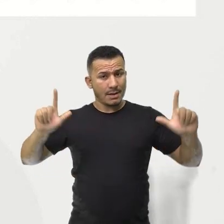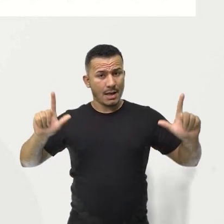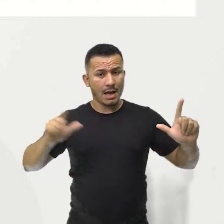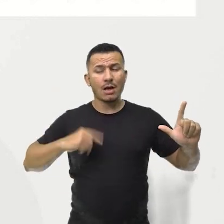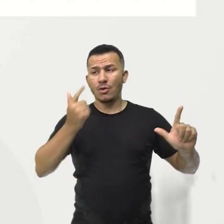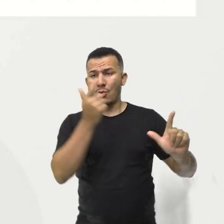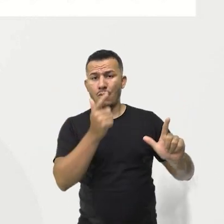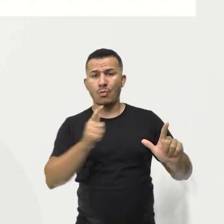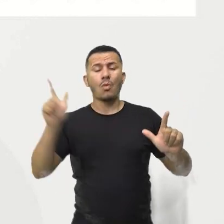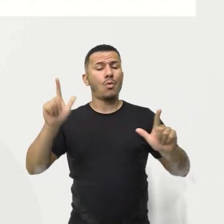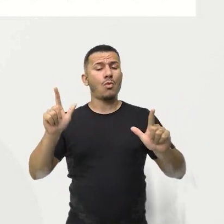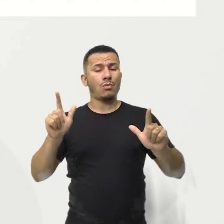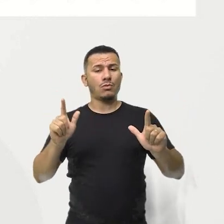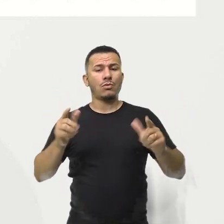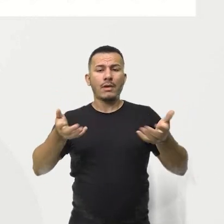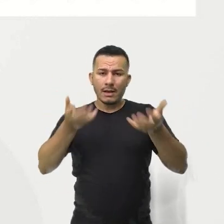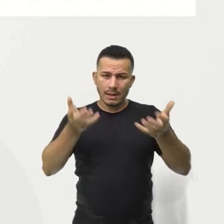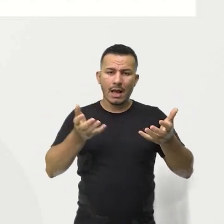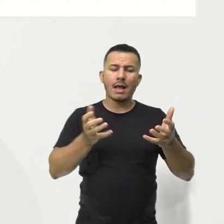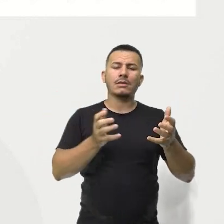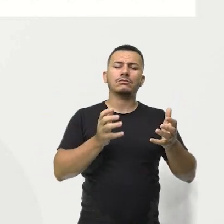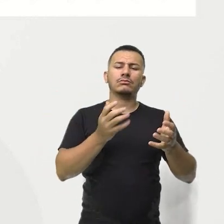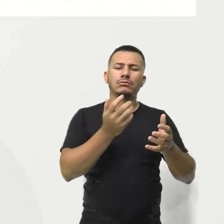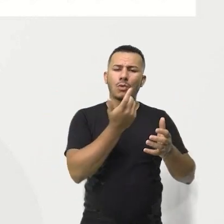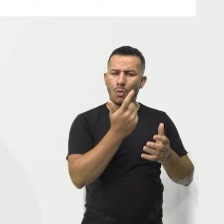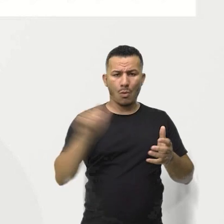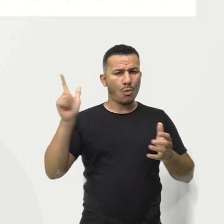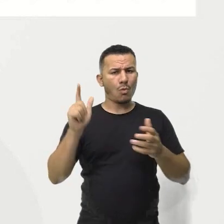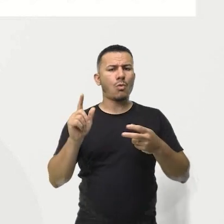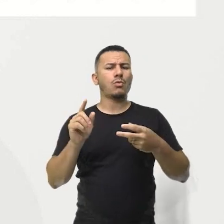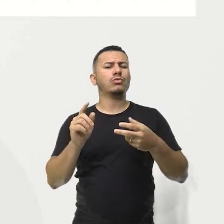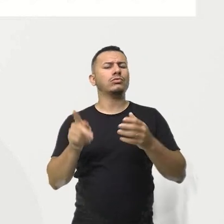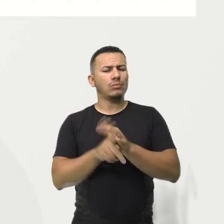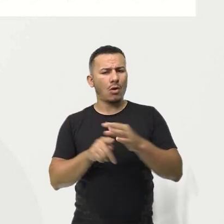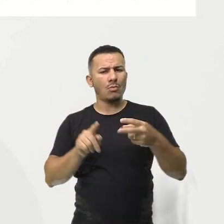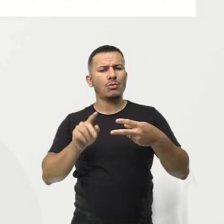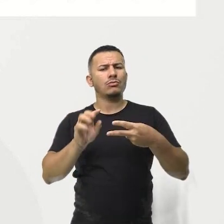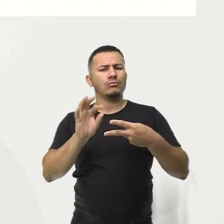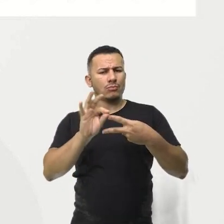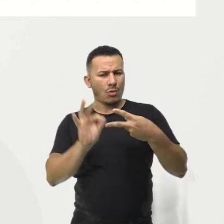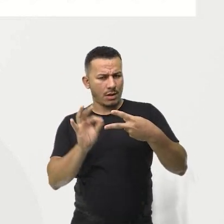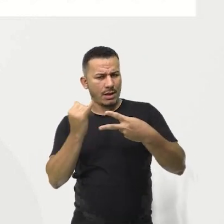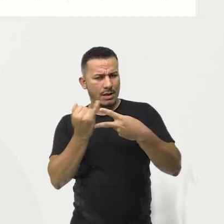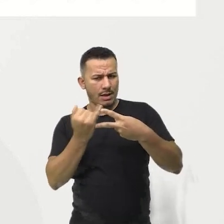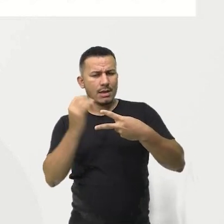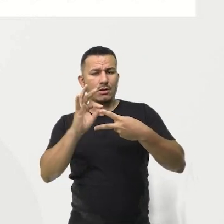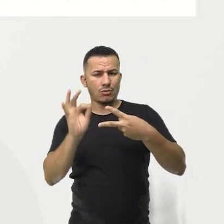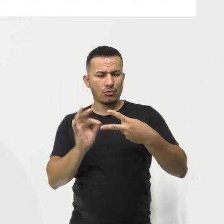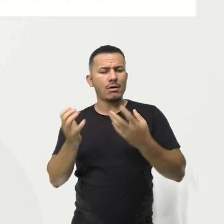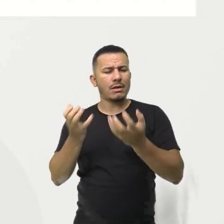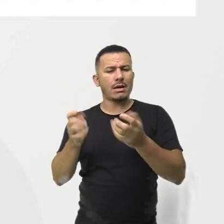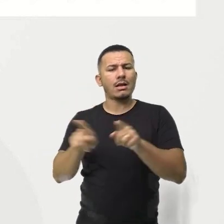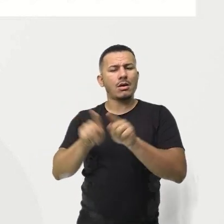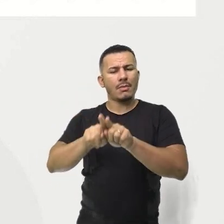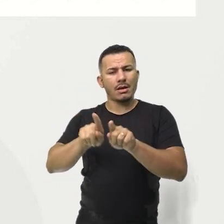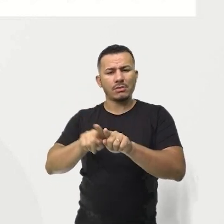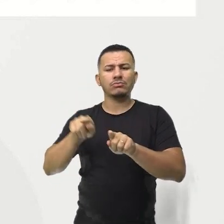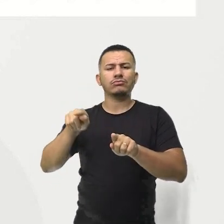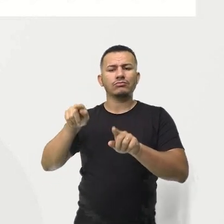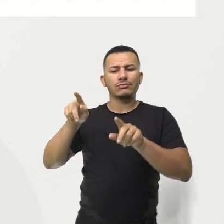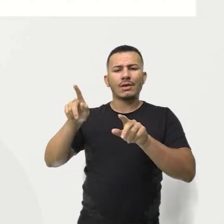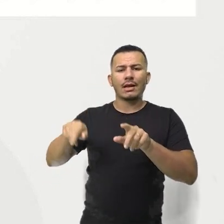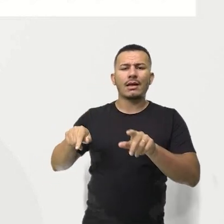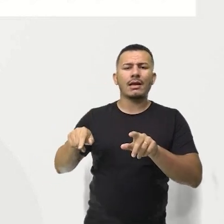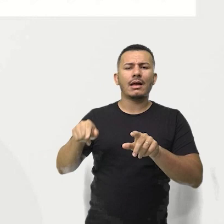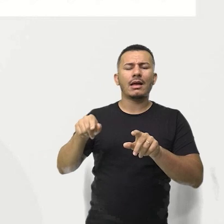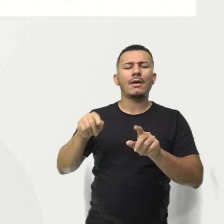polígono. De modo que o outro polígono, atenção, ele quer fazer um polígono, outro polígono, olha a